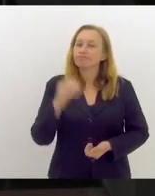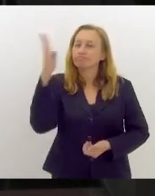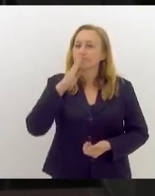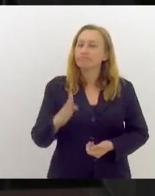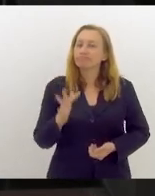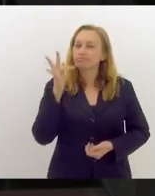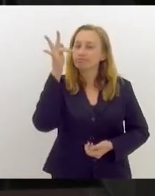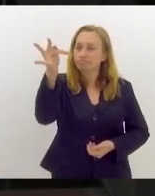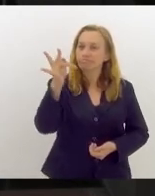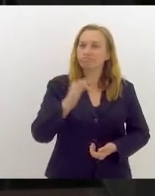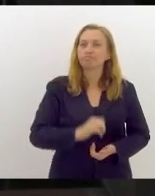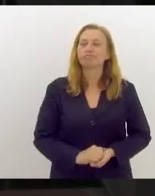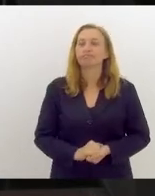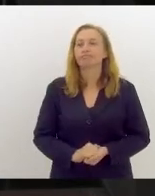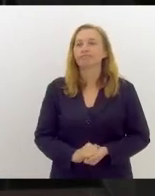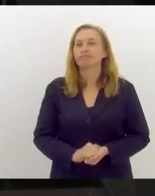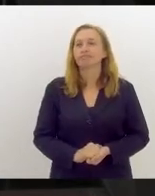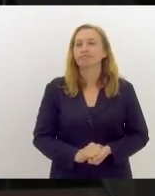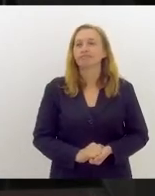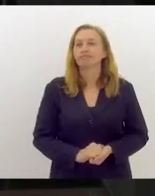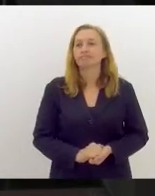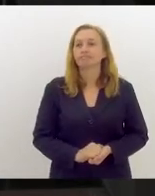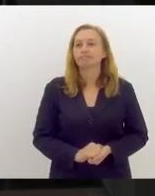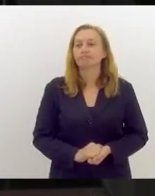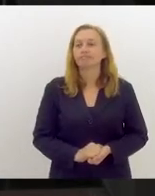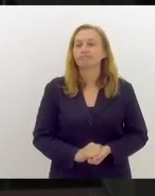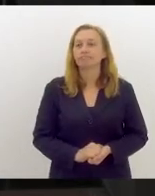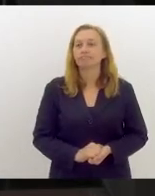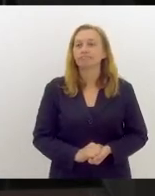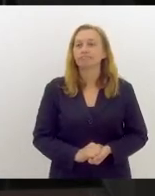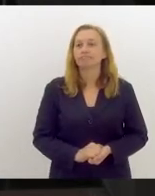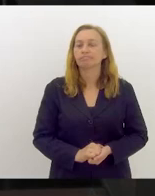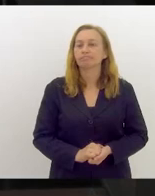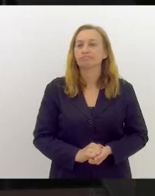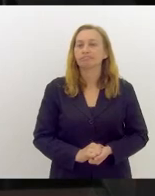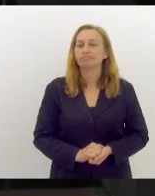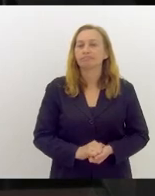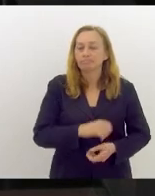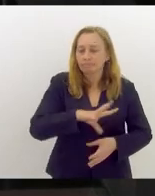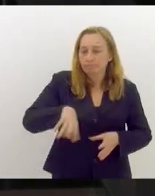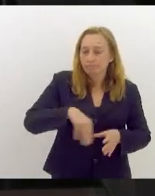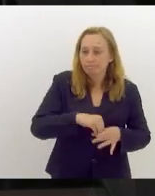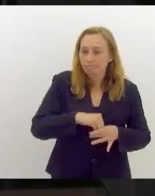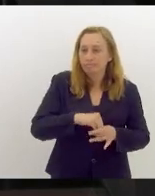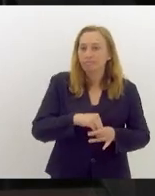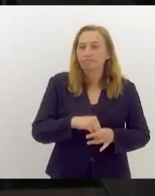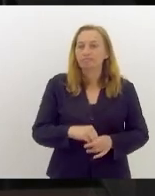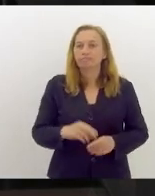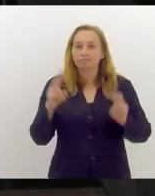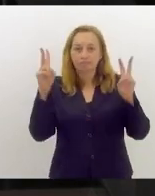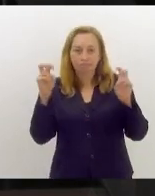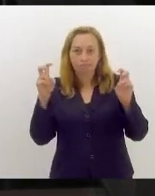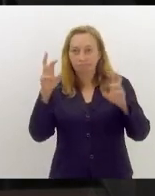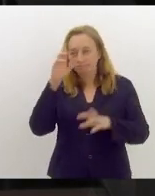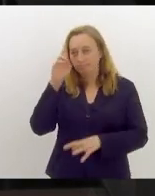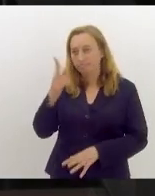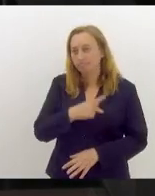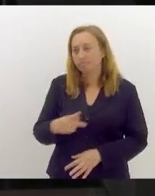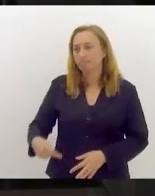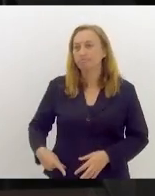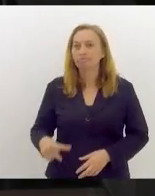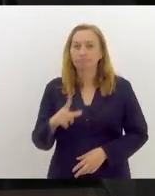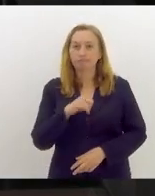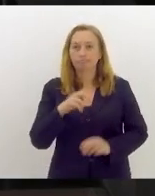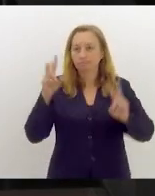de Futura e dentro desse quadro caótico senhora Presidente tem a questão